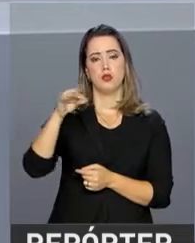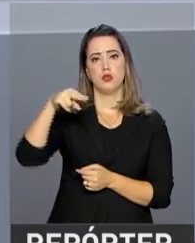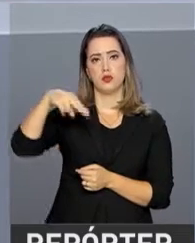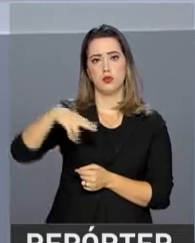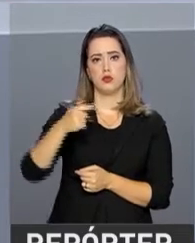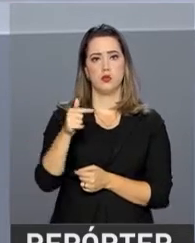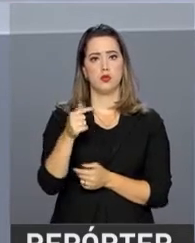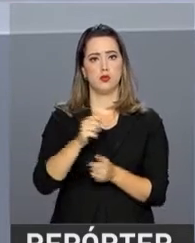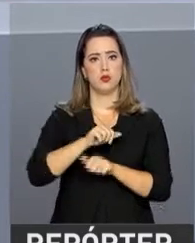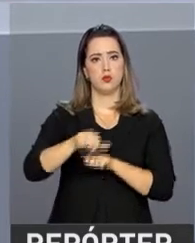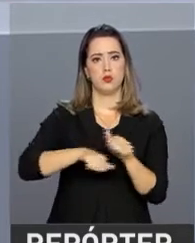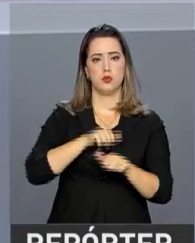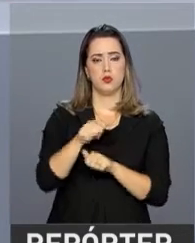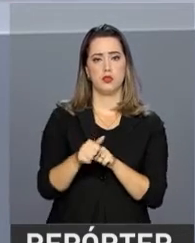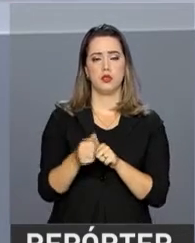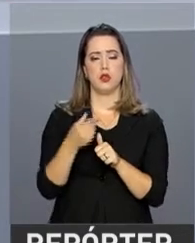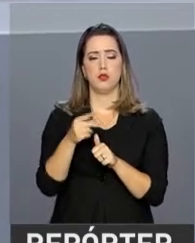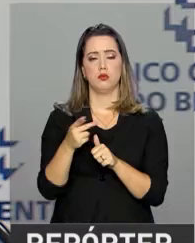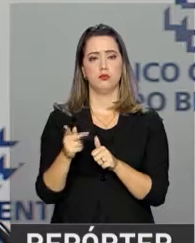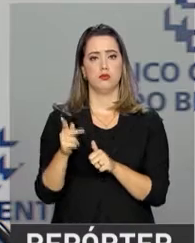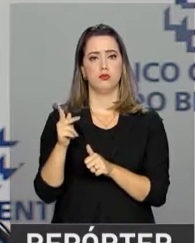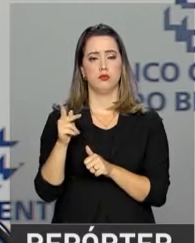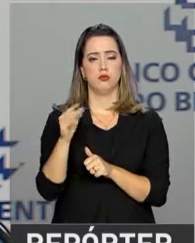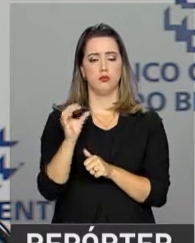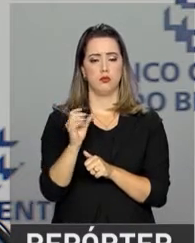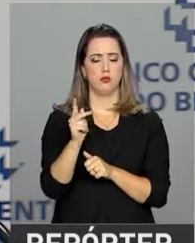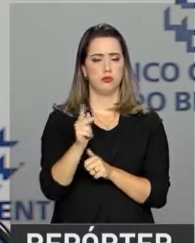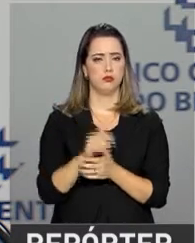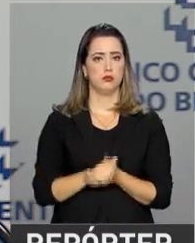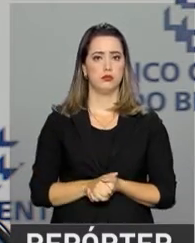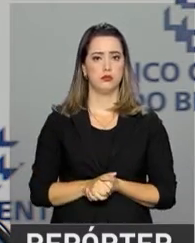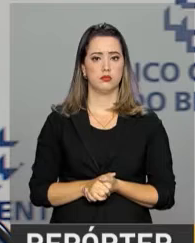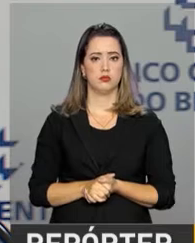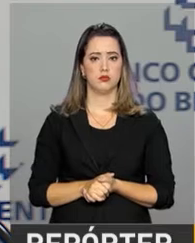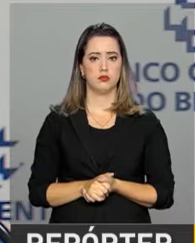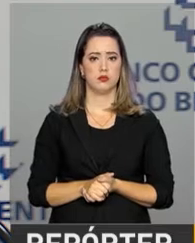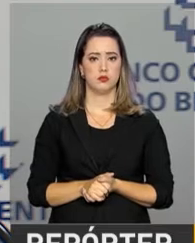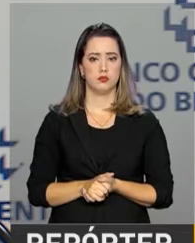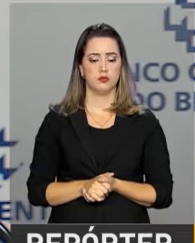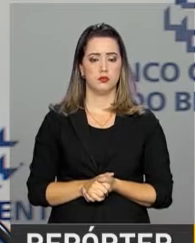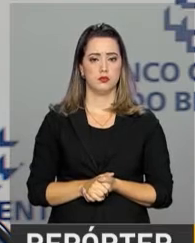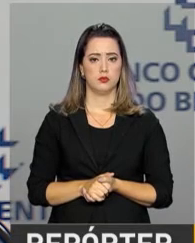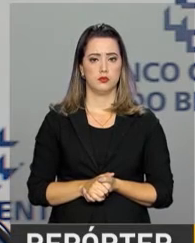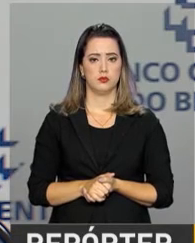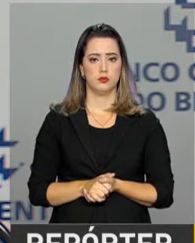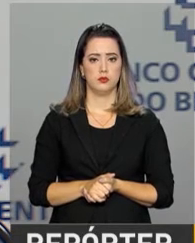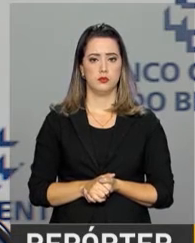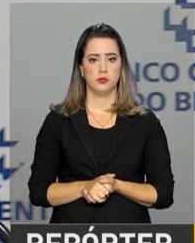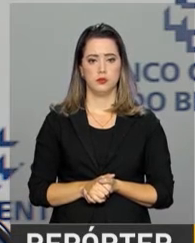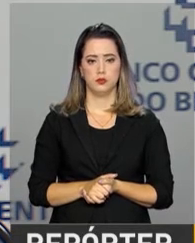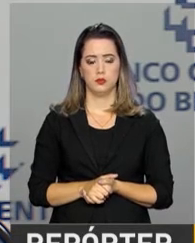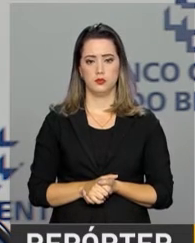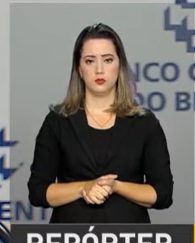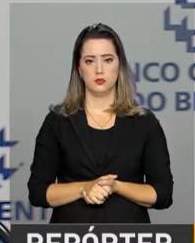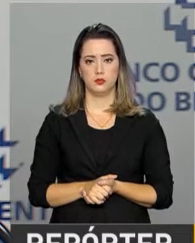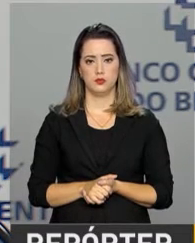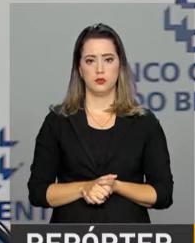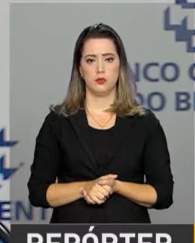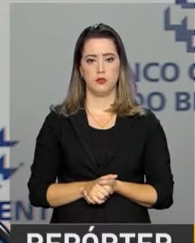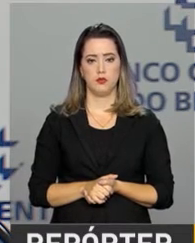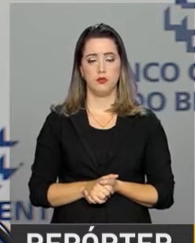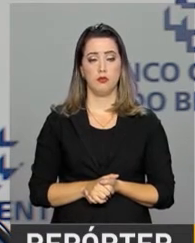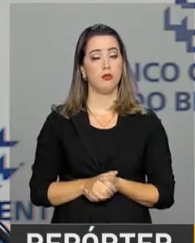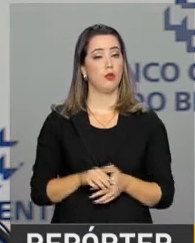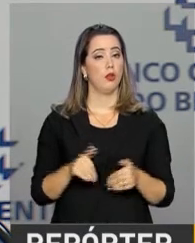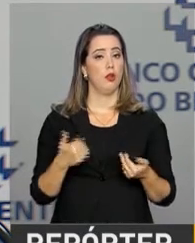alterar a remuneração da poupança. É para preservar, olhando do ponto de vista de futuro,